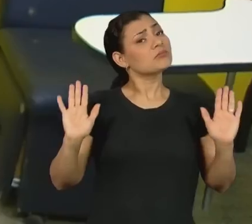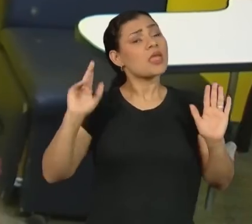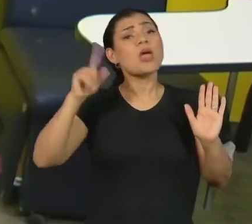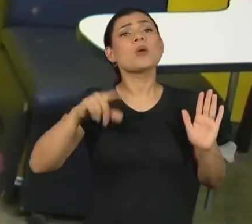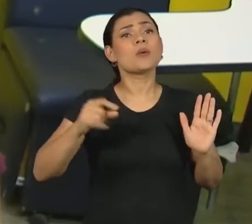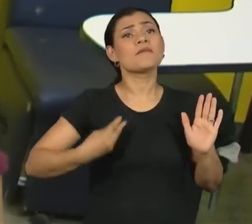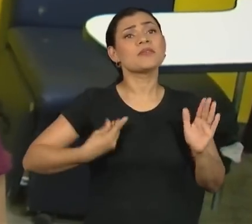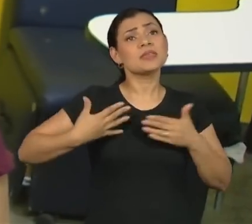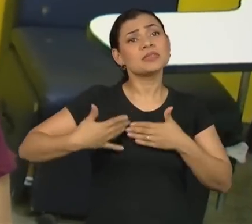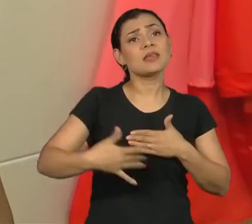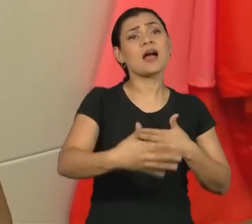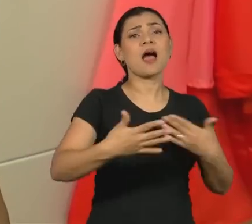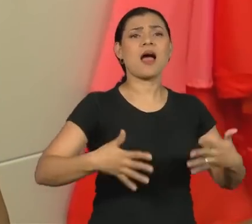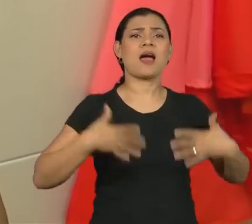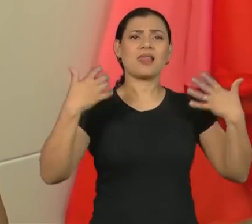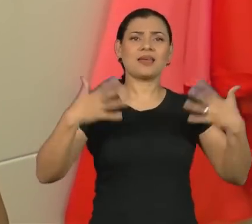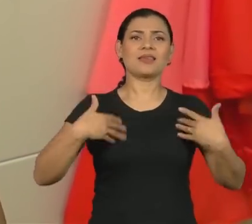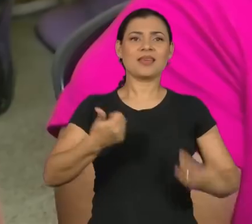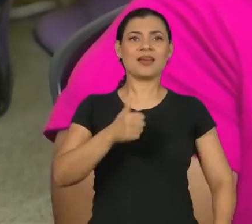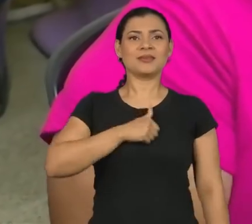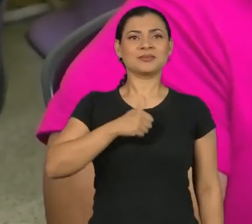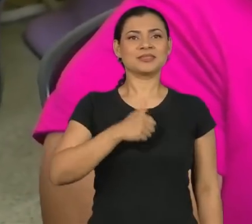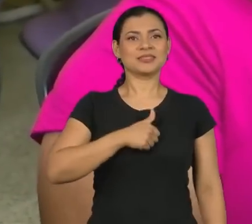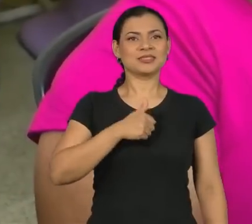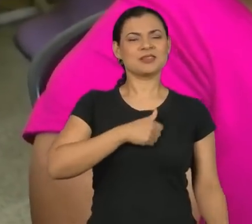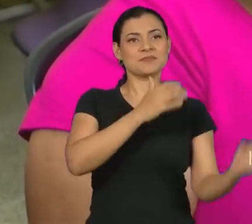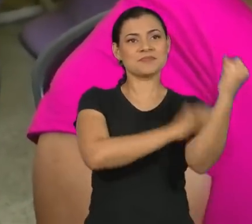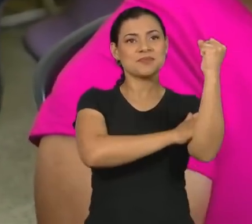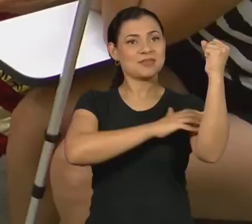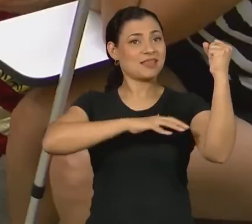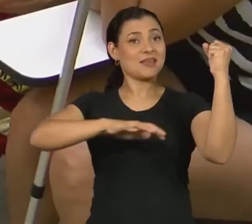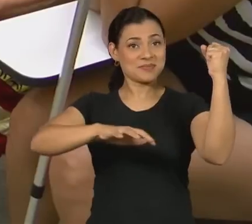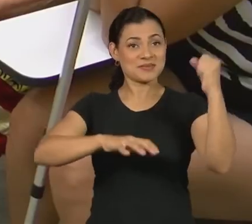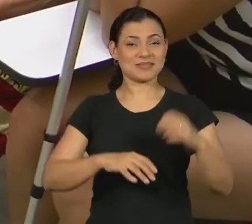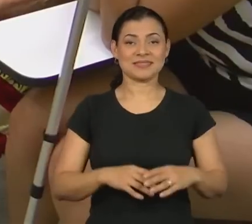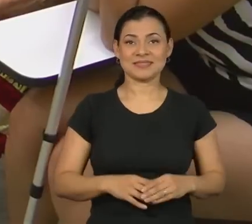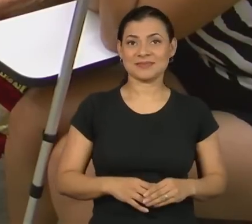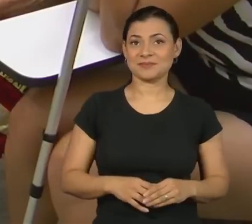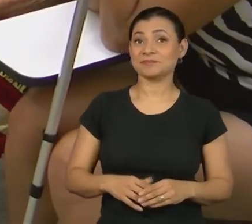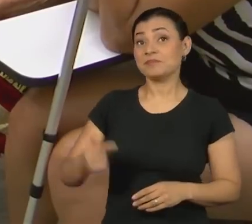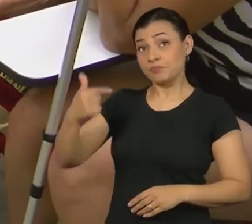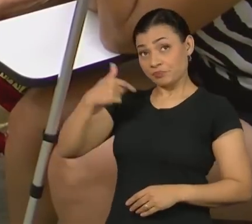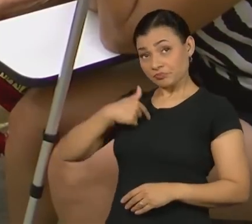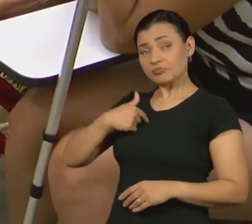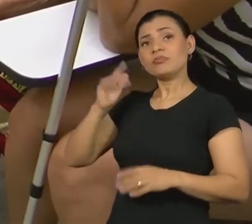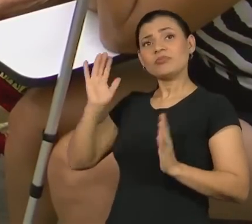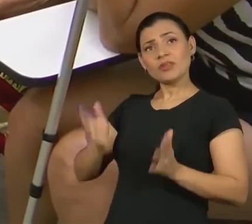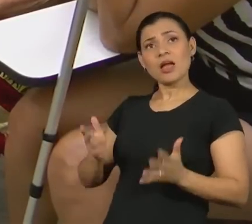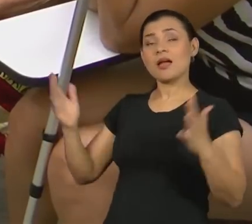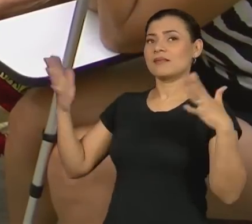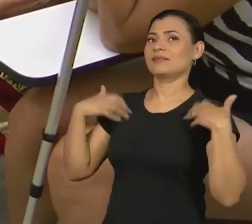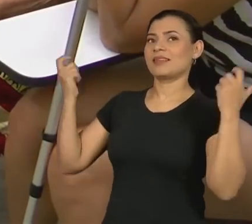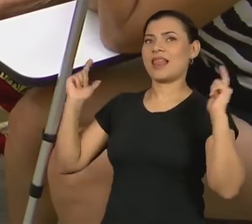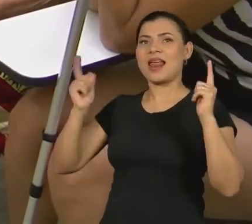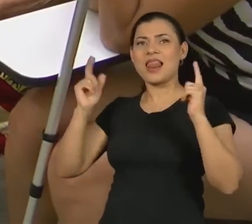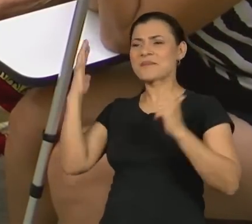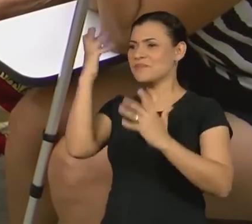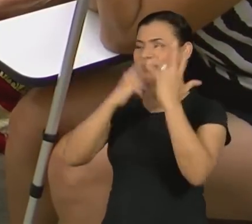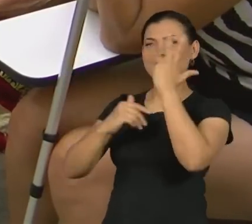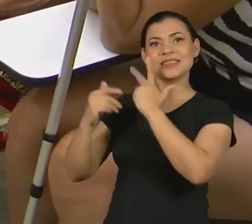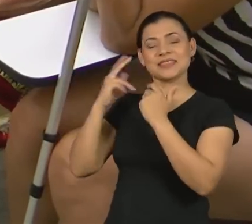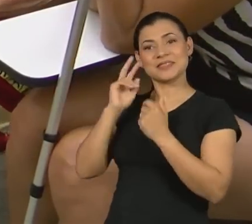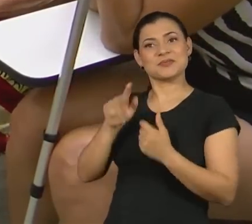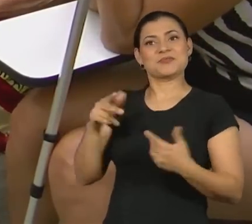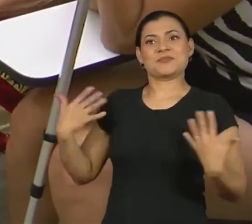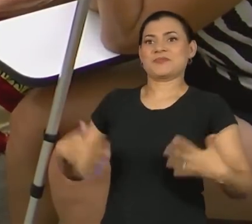sinônimo de viver com alegria, autoestima e empoderamento. Aí eu venho porque naquela folia a gente acha bonito, né? Tiver